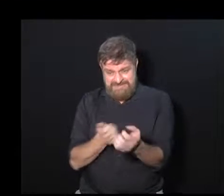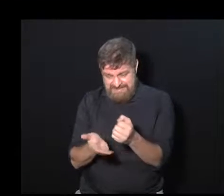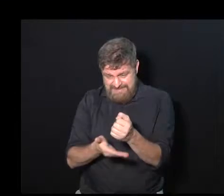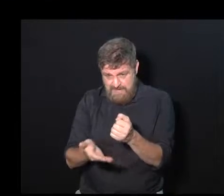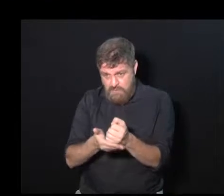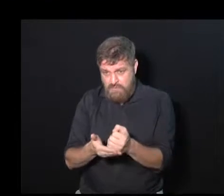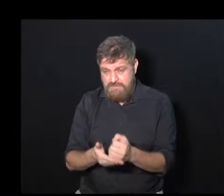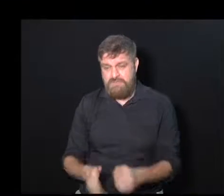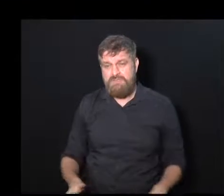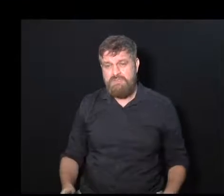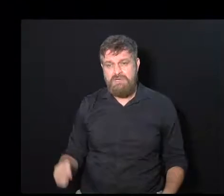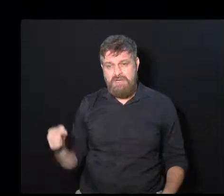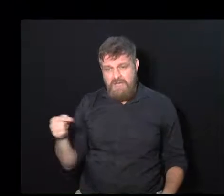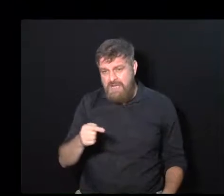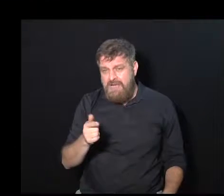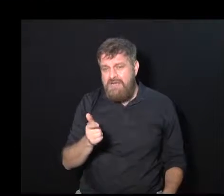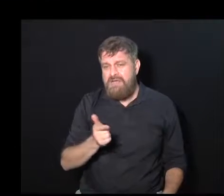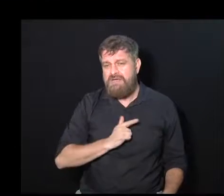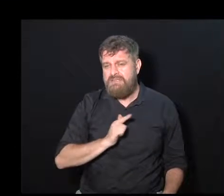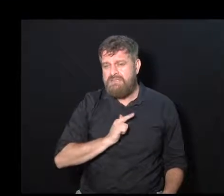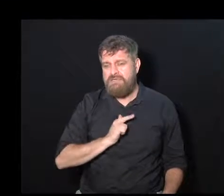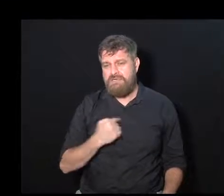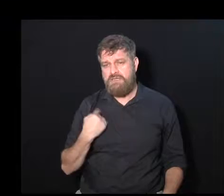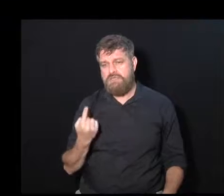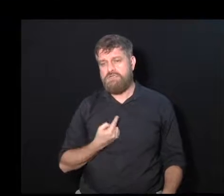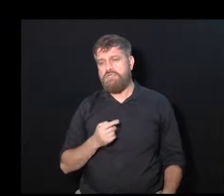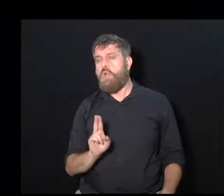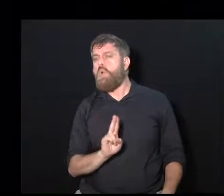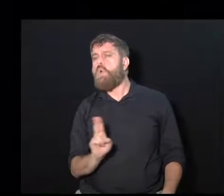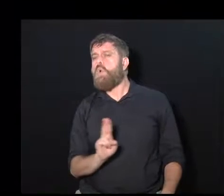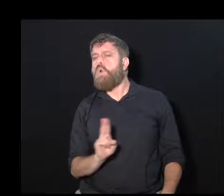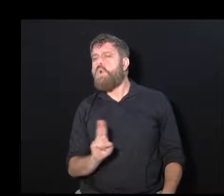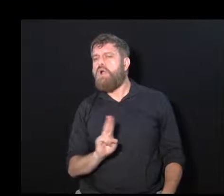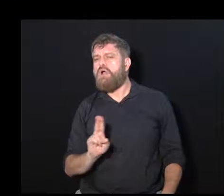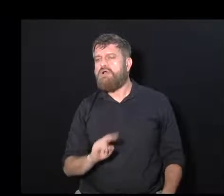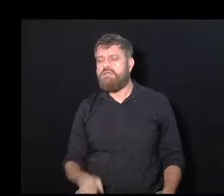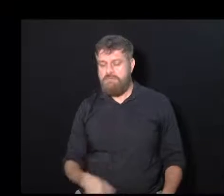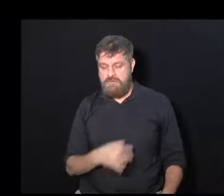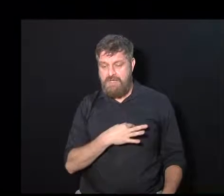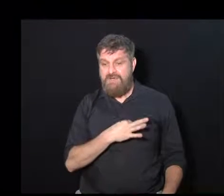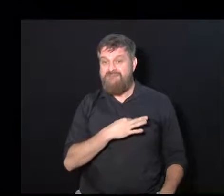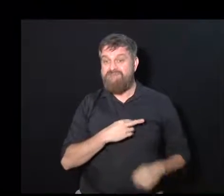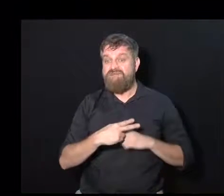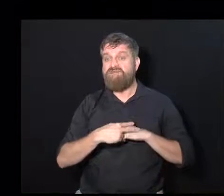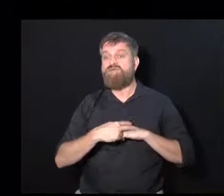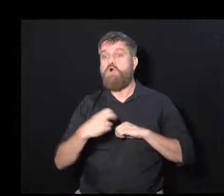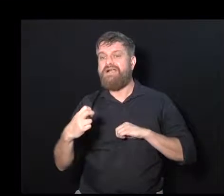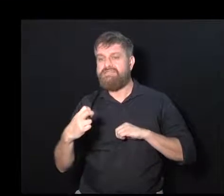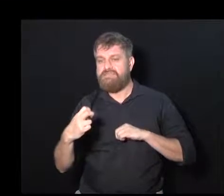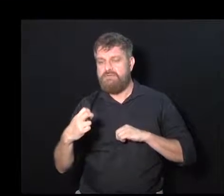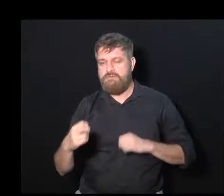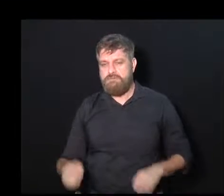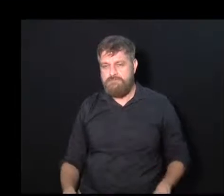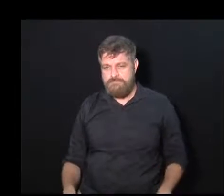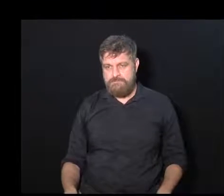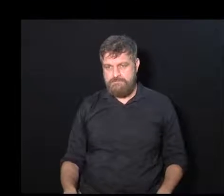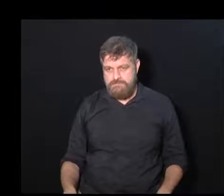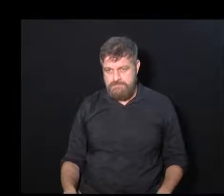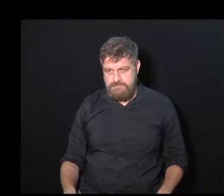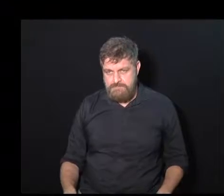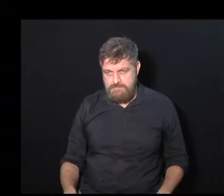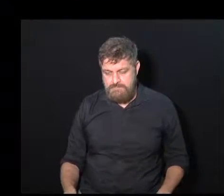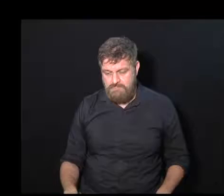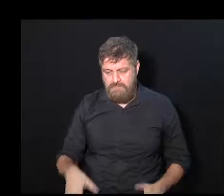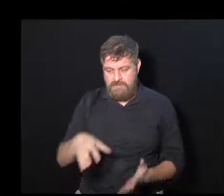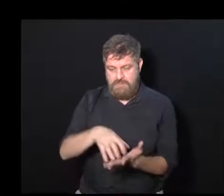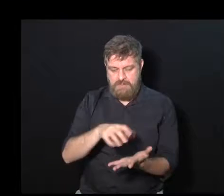ela tem uma que a gente denominou de vocação. Então, eles verificam dentro da